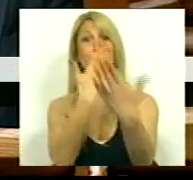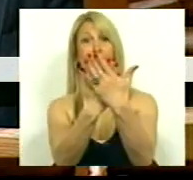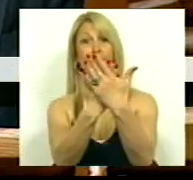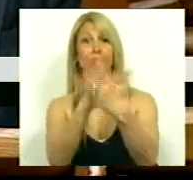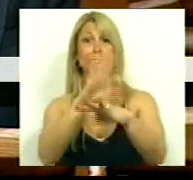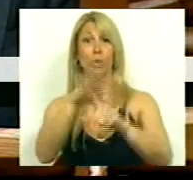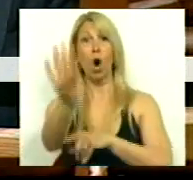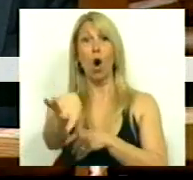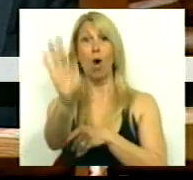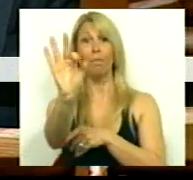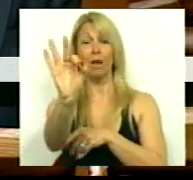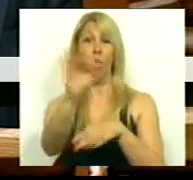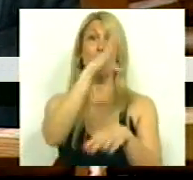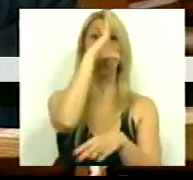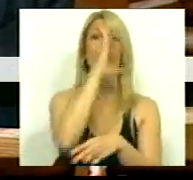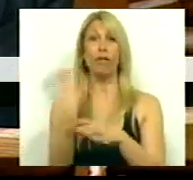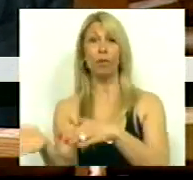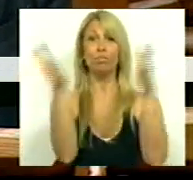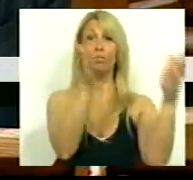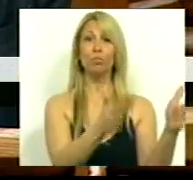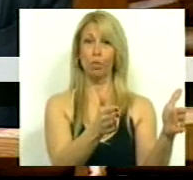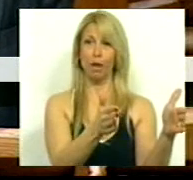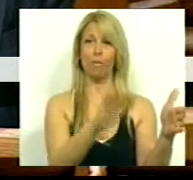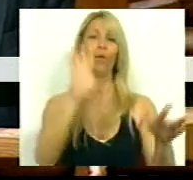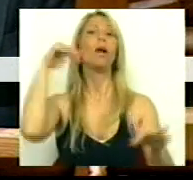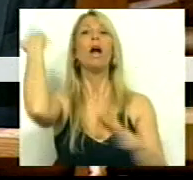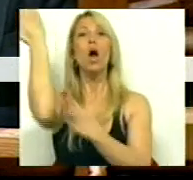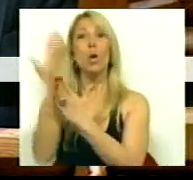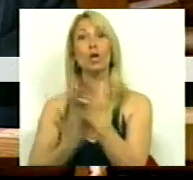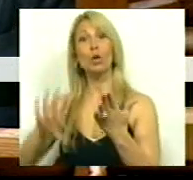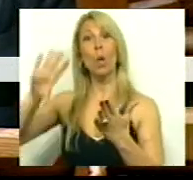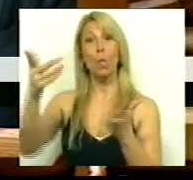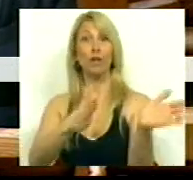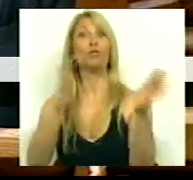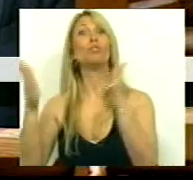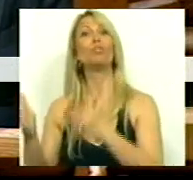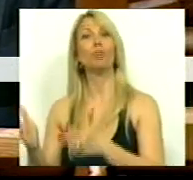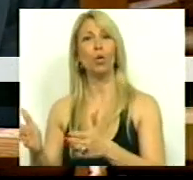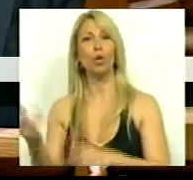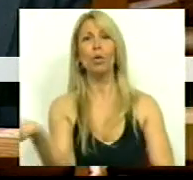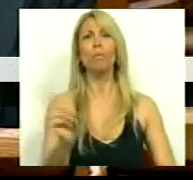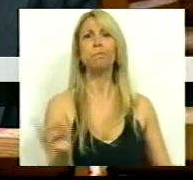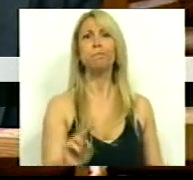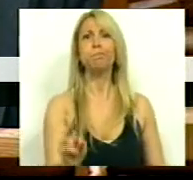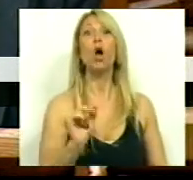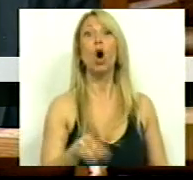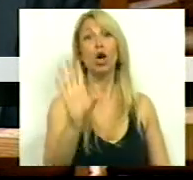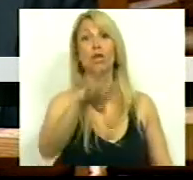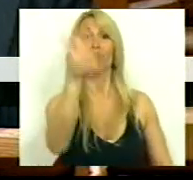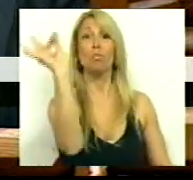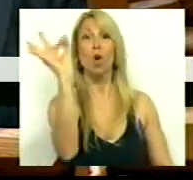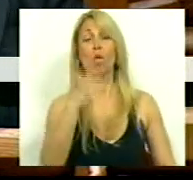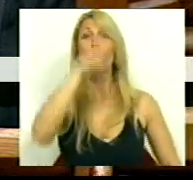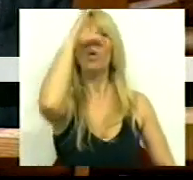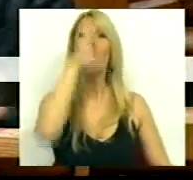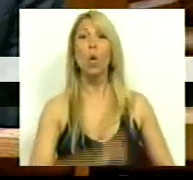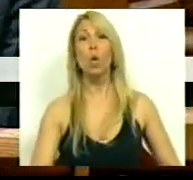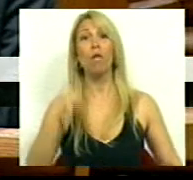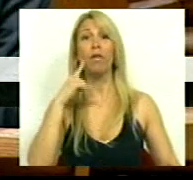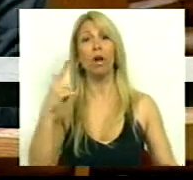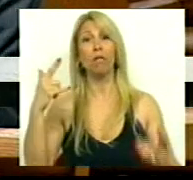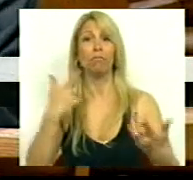com a opção entre o Governo por um lado e a Constituição e o país por outro, escolheu o Governo e deixou cair